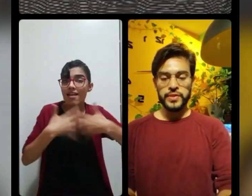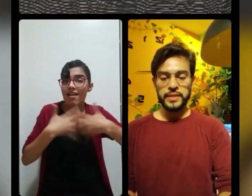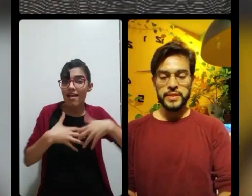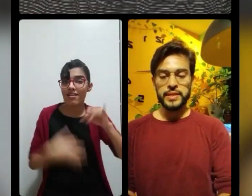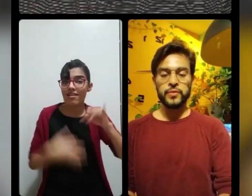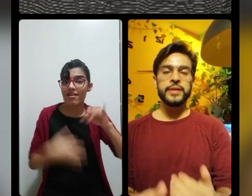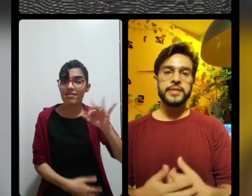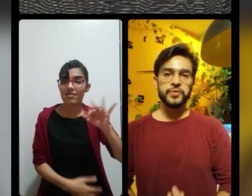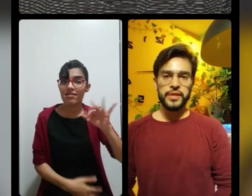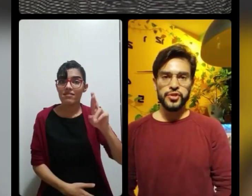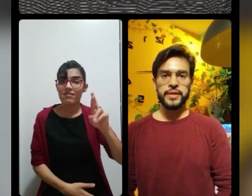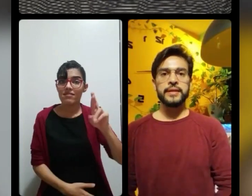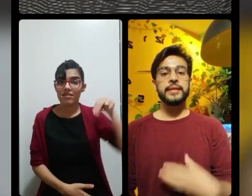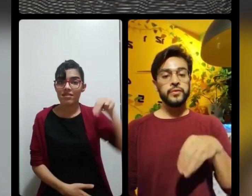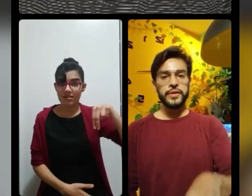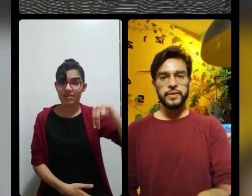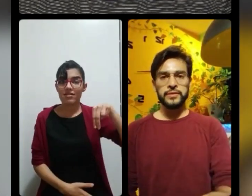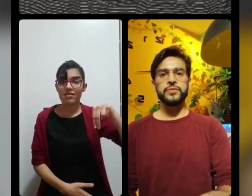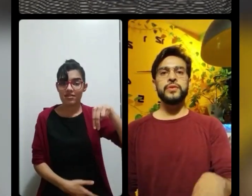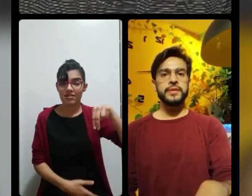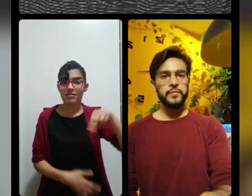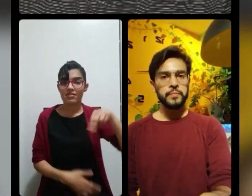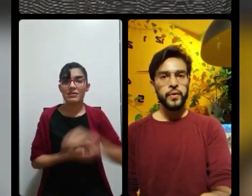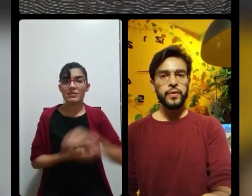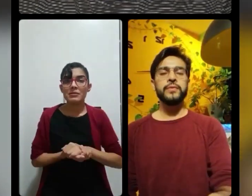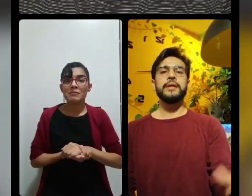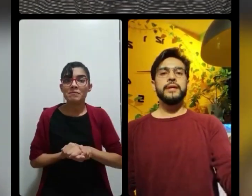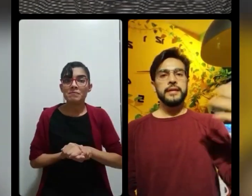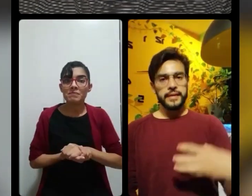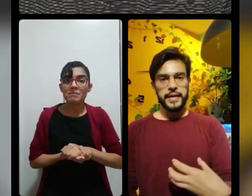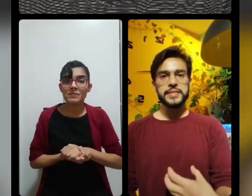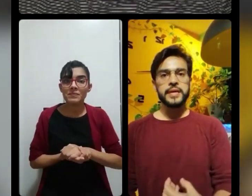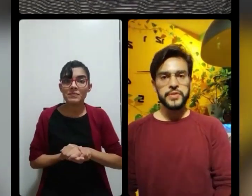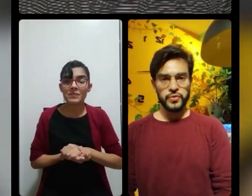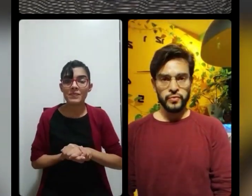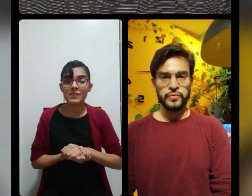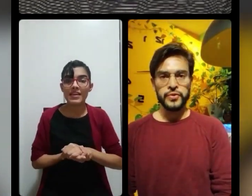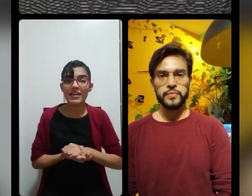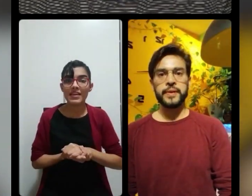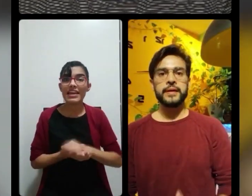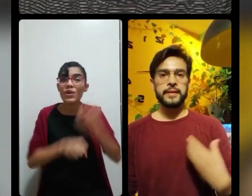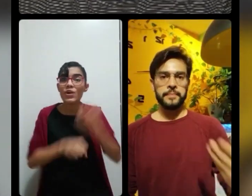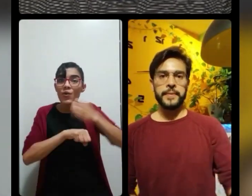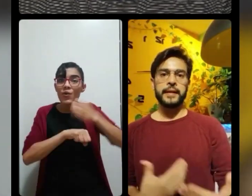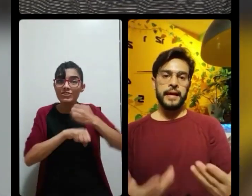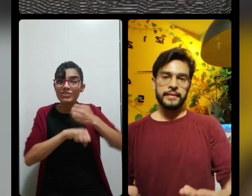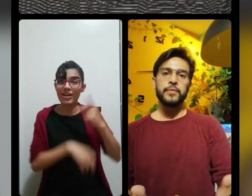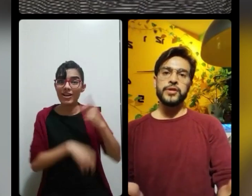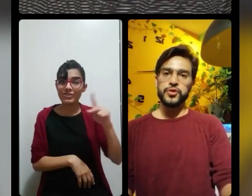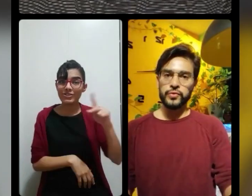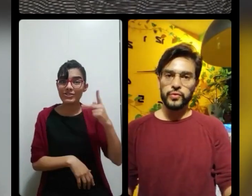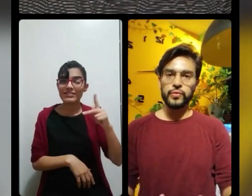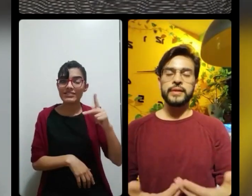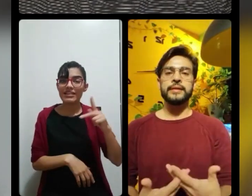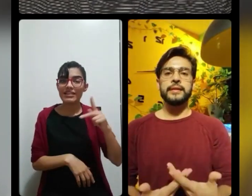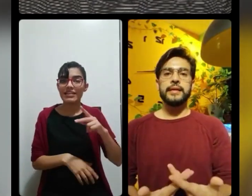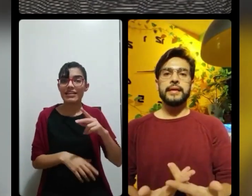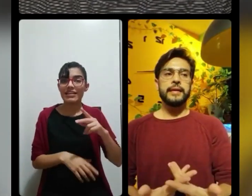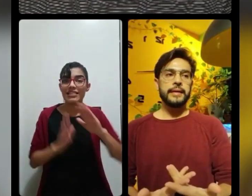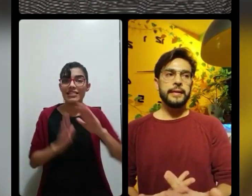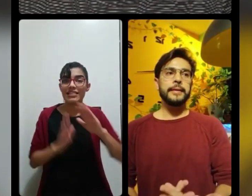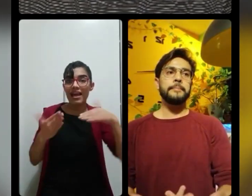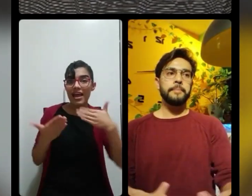de docência no Anísio Teixeira, que no Rio Grande do Norte é um polo que recebe surdos, para ter uma